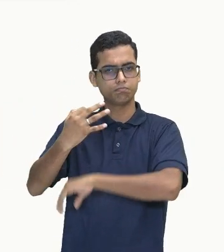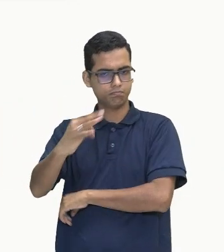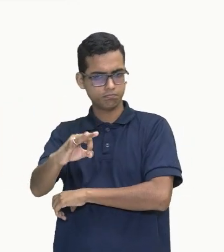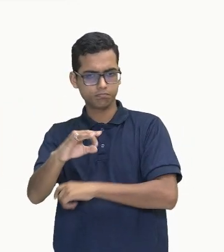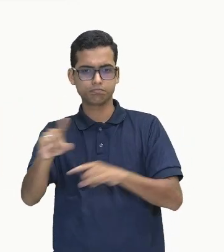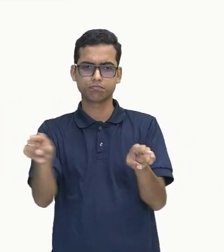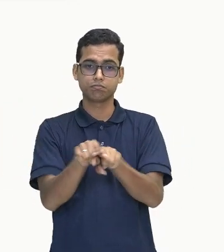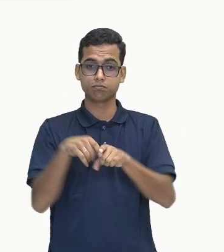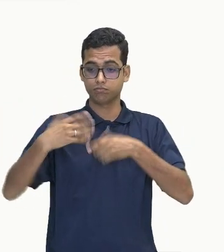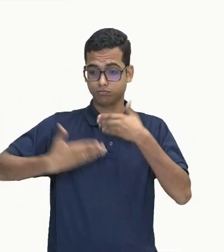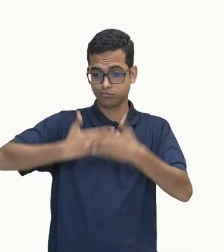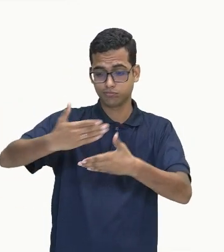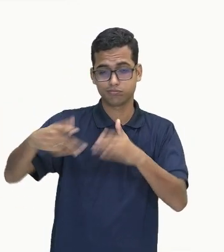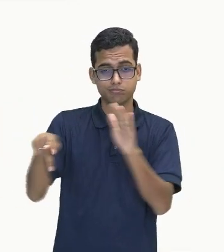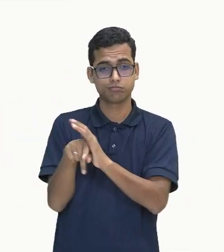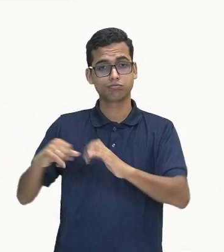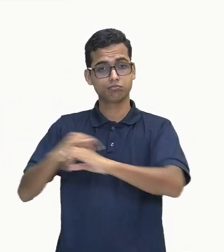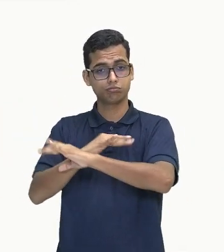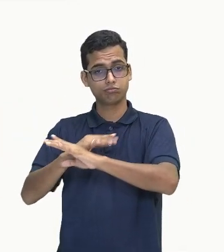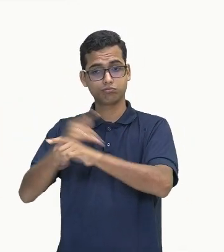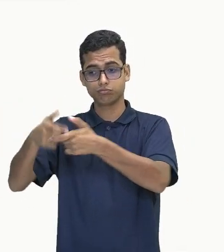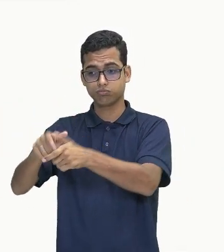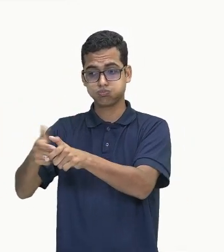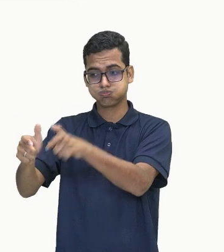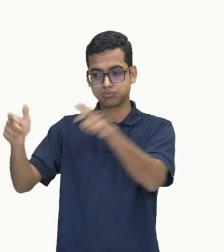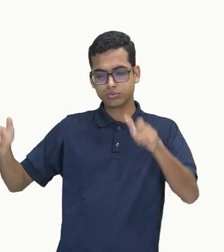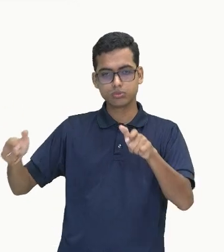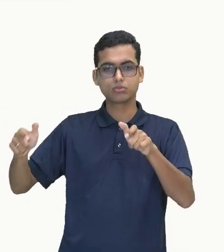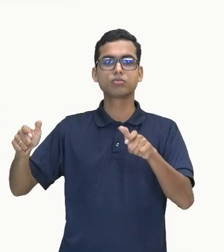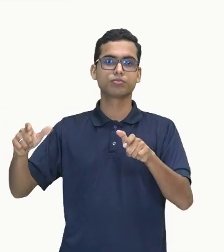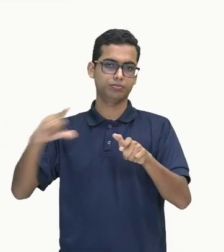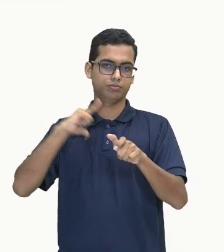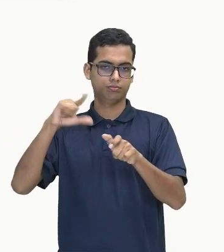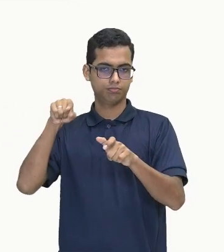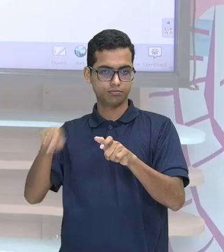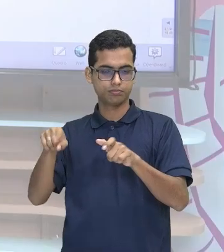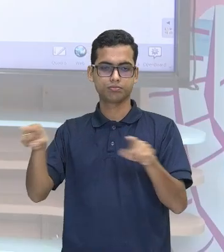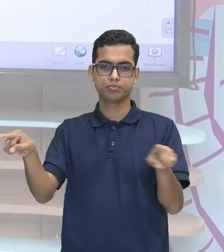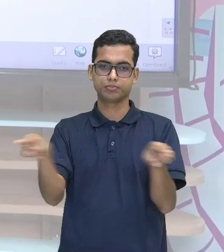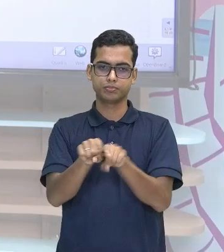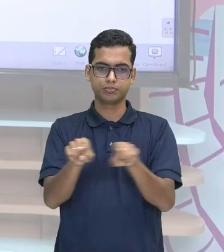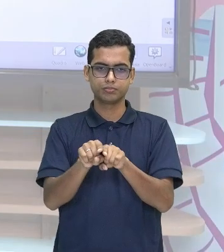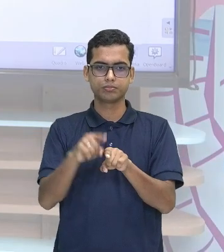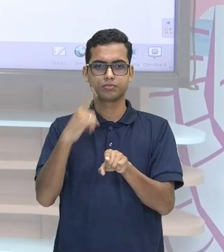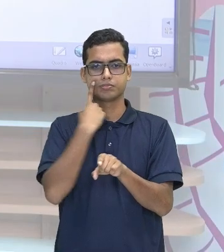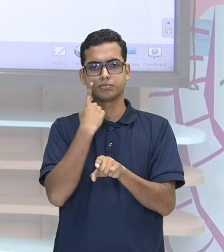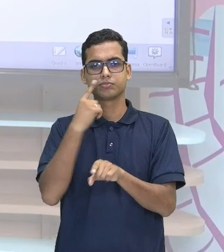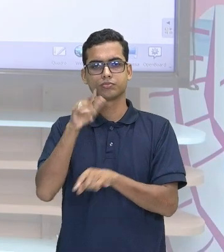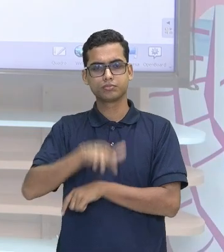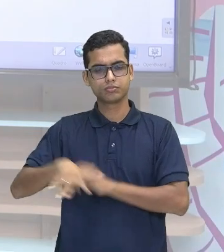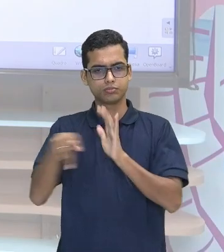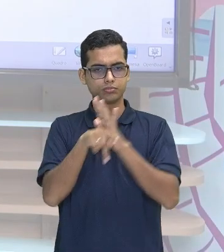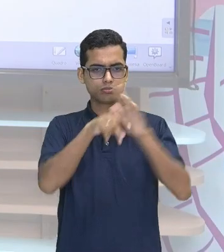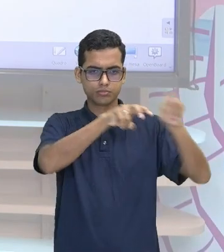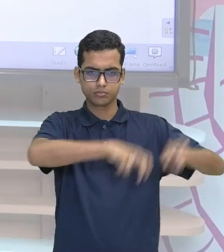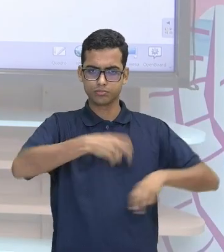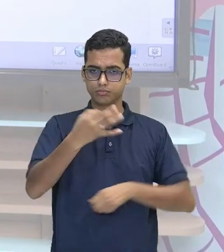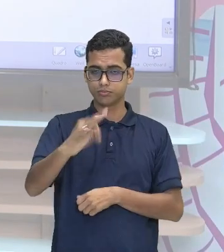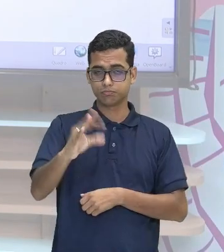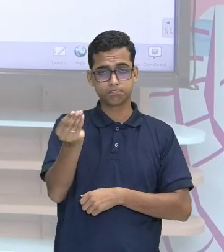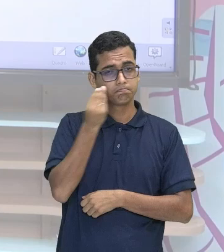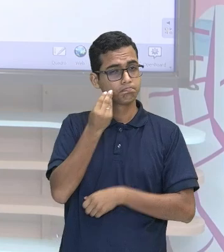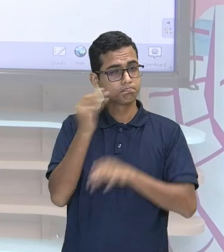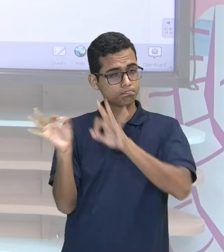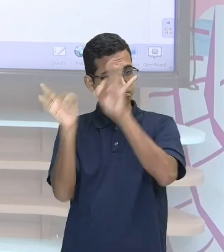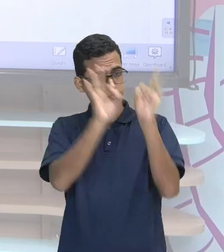de urbanização, né? Esse crescimento do meio urbano em detrimento aí do meio rural. Então, nós observamos